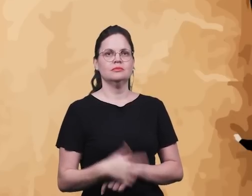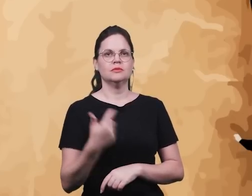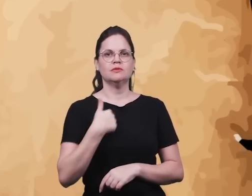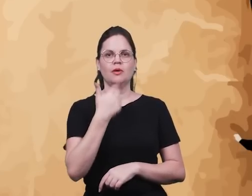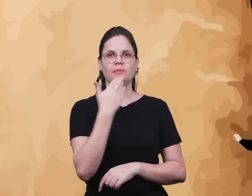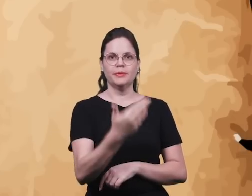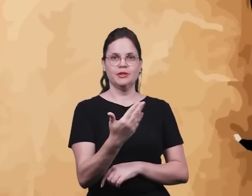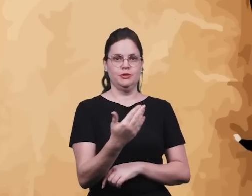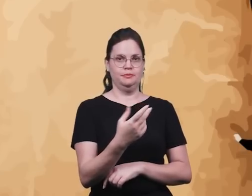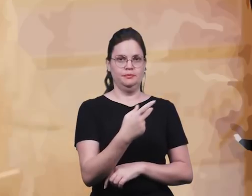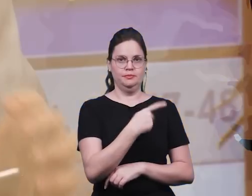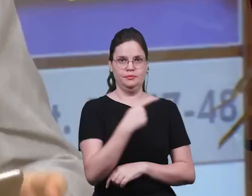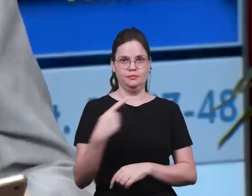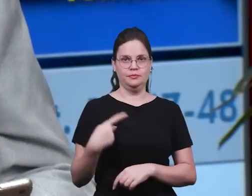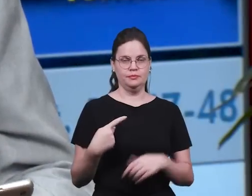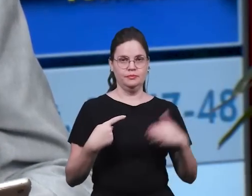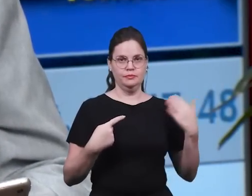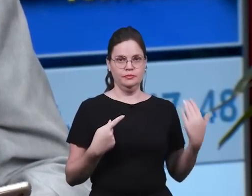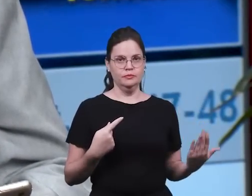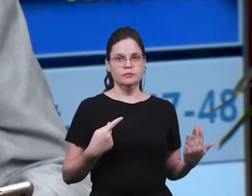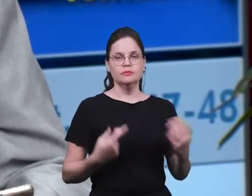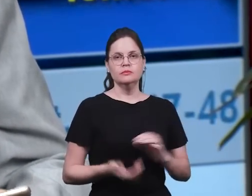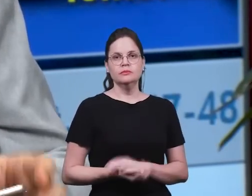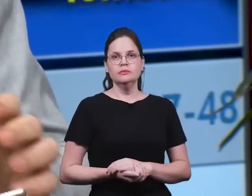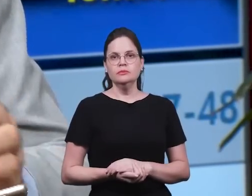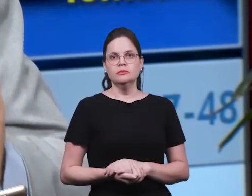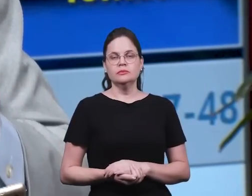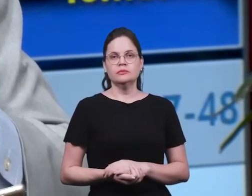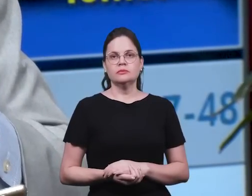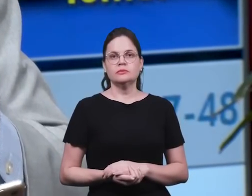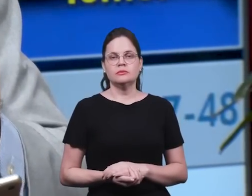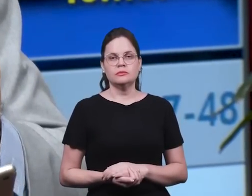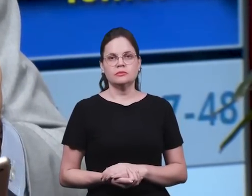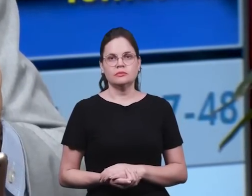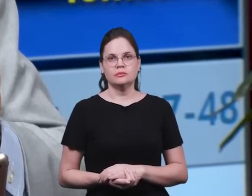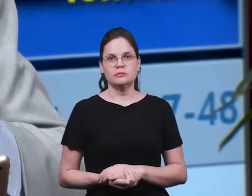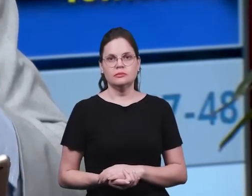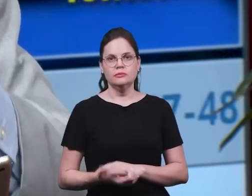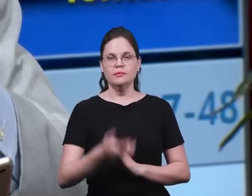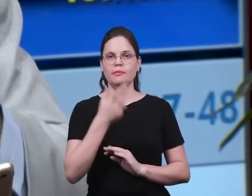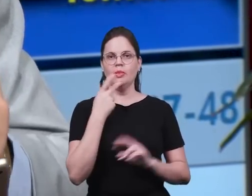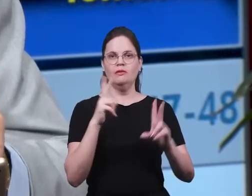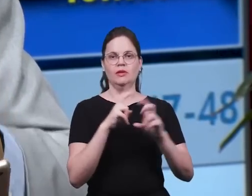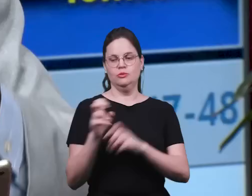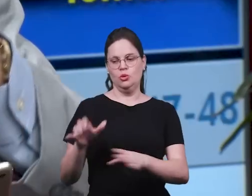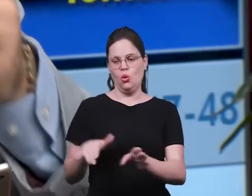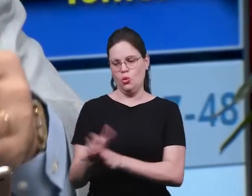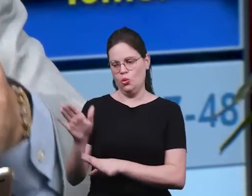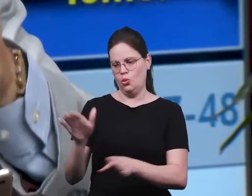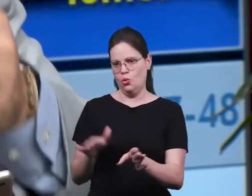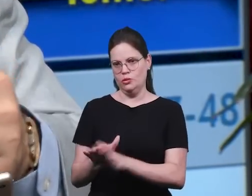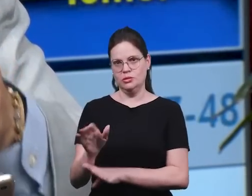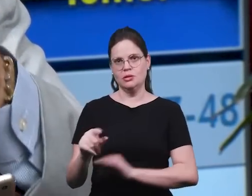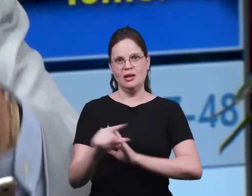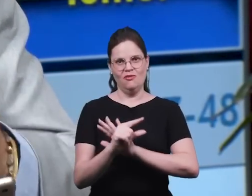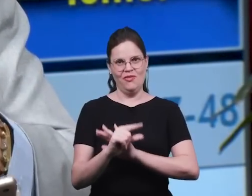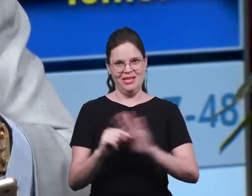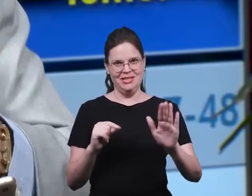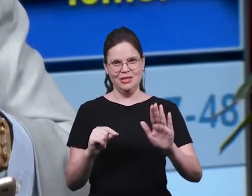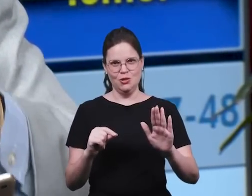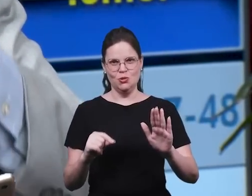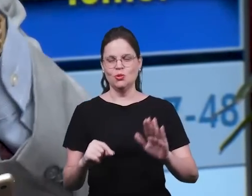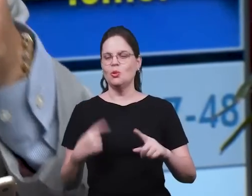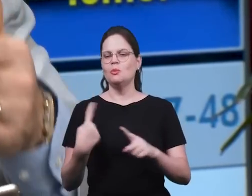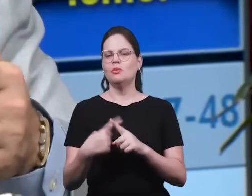Eu vou pedir aos pastores aqui que falem um pouco sobre os conselhos que estão sendo dados nesse